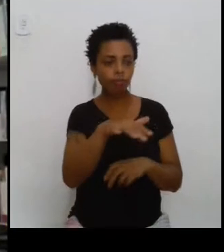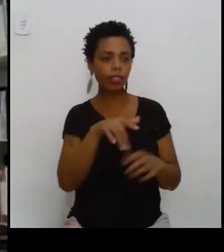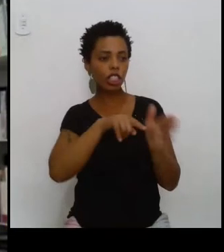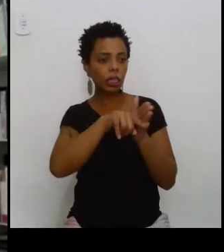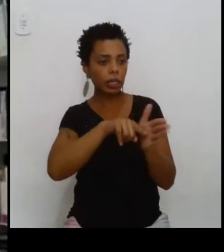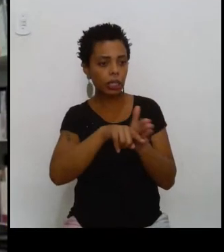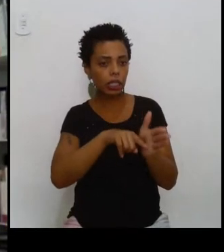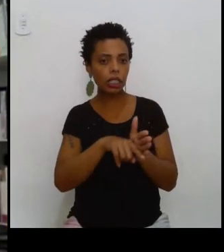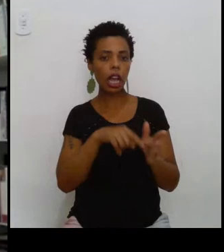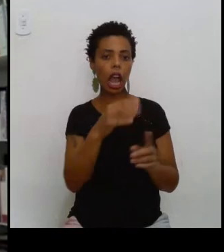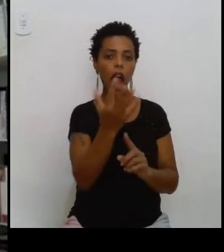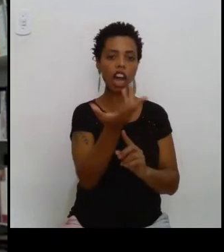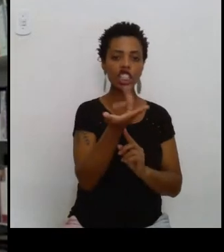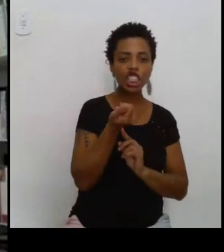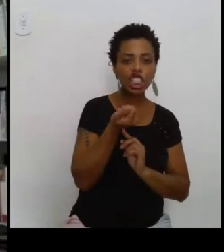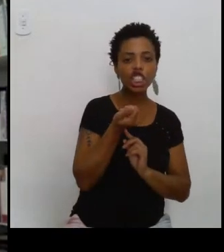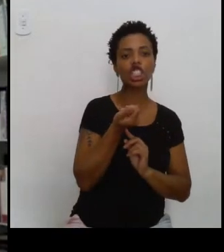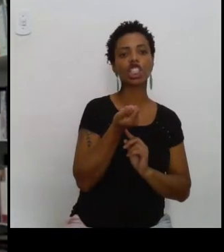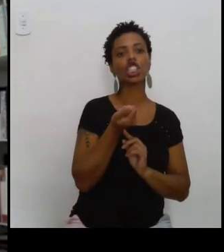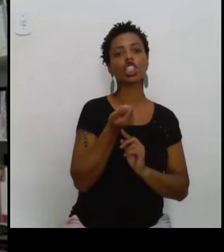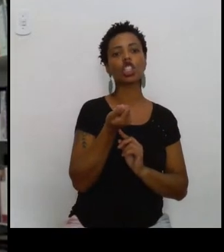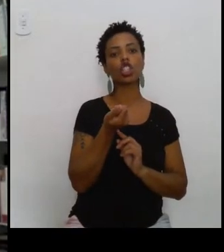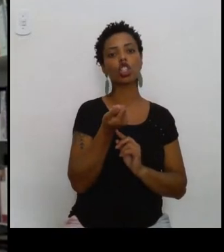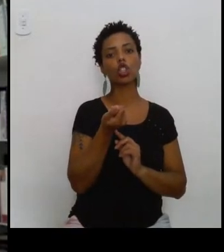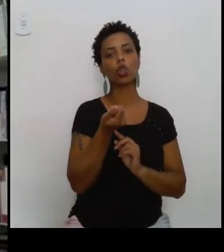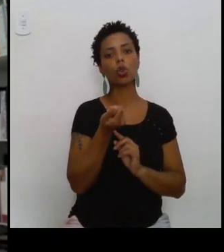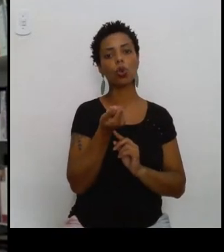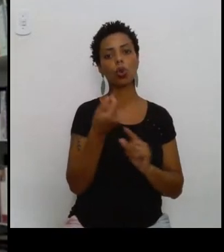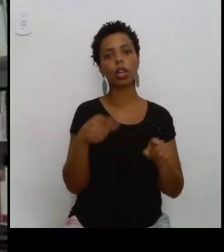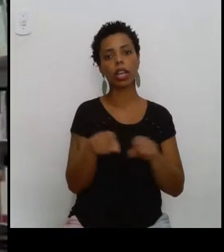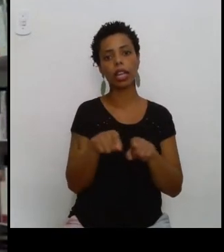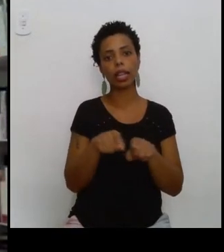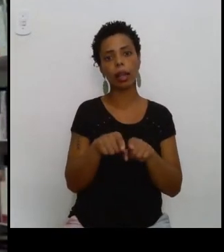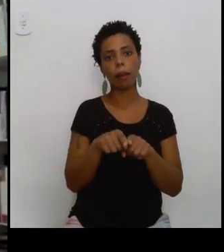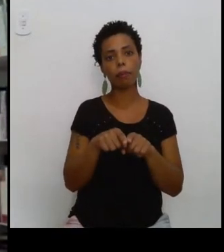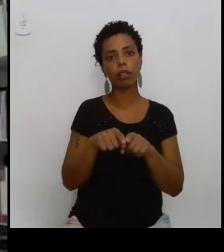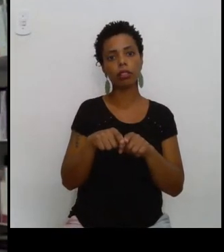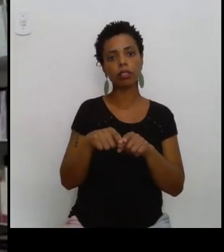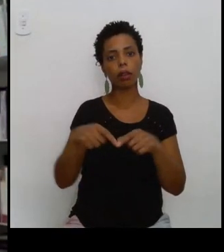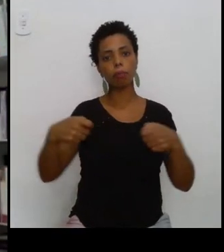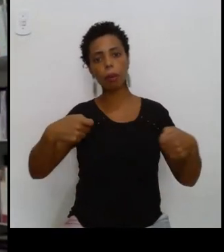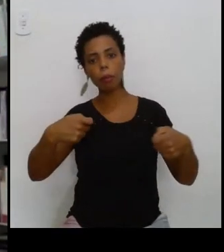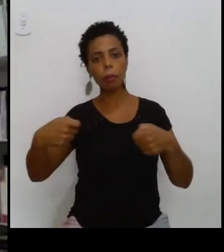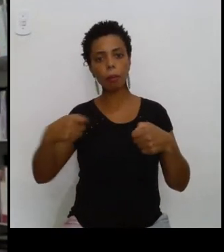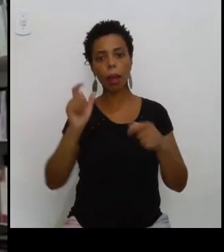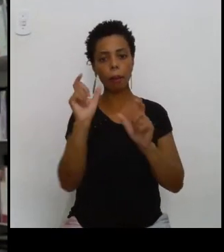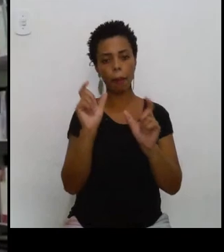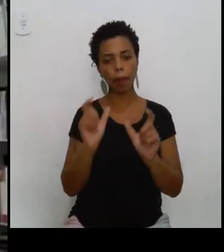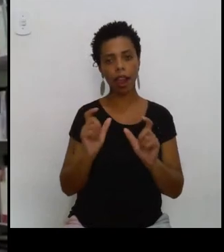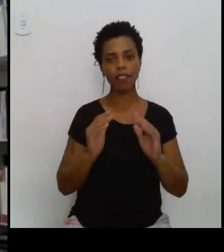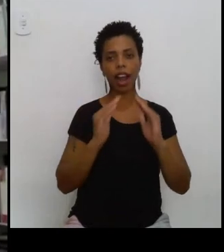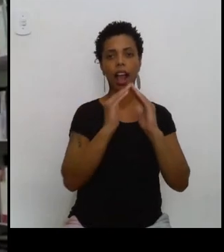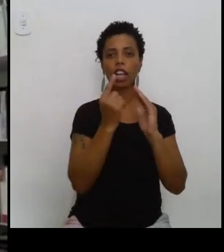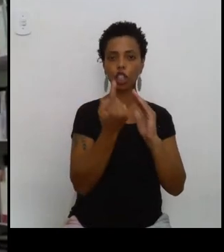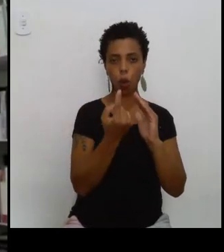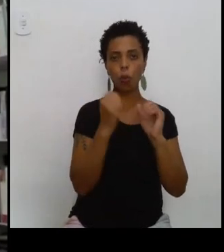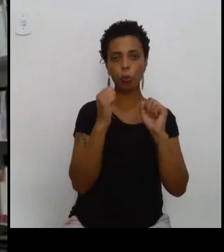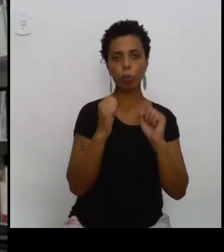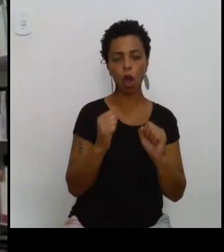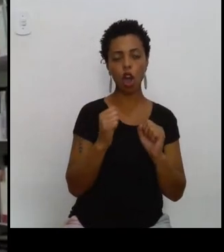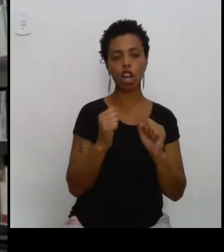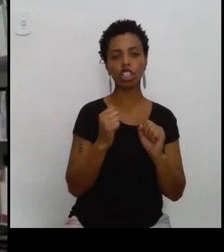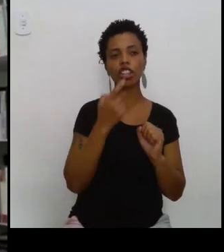artístico essa disputa das palavras tão importante ali pra cada um é eu queria